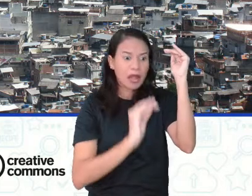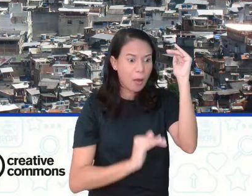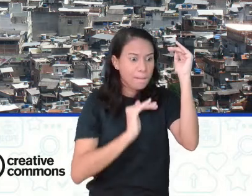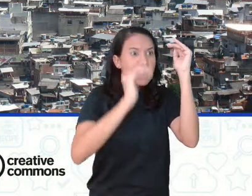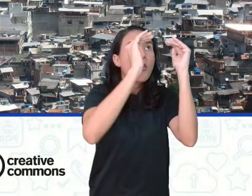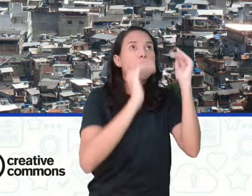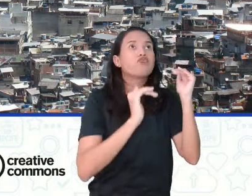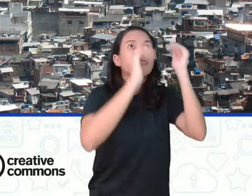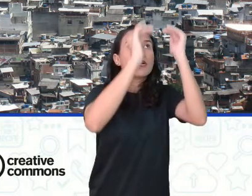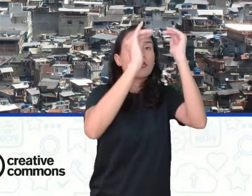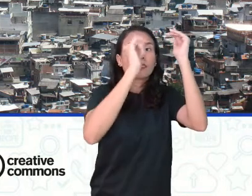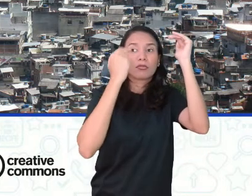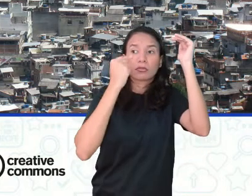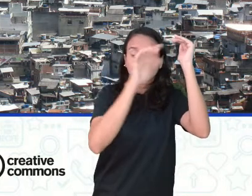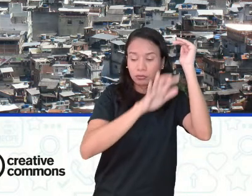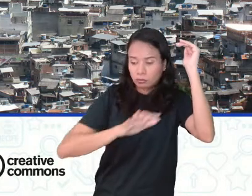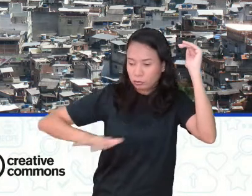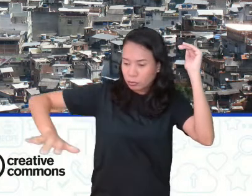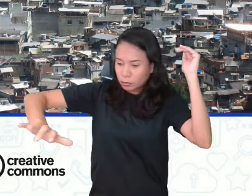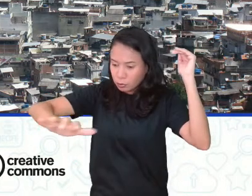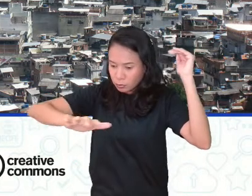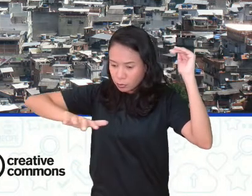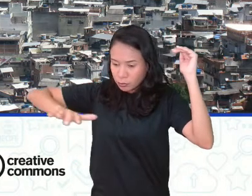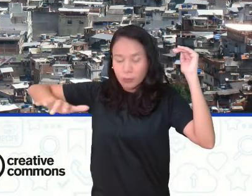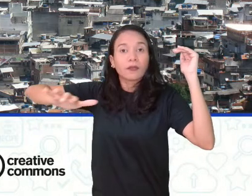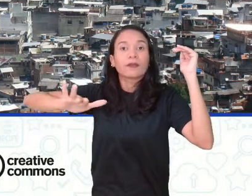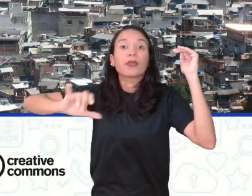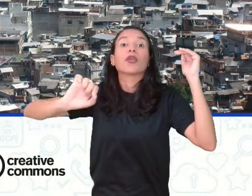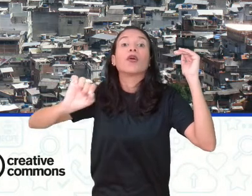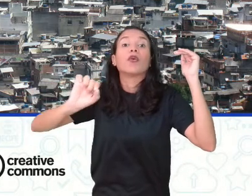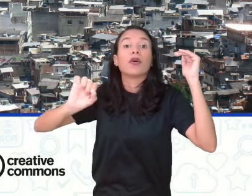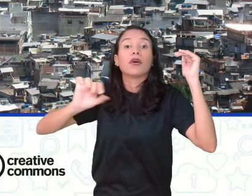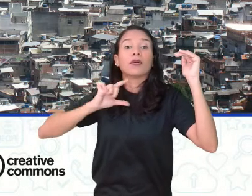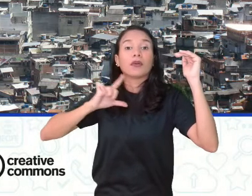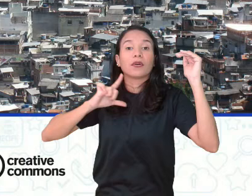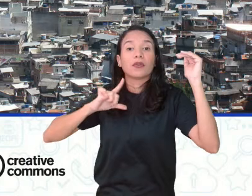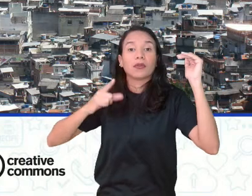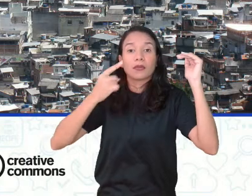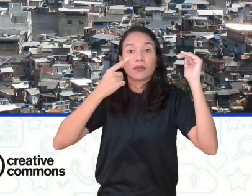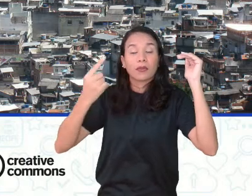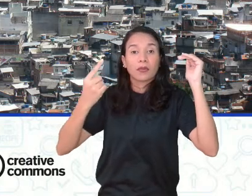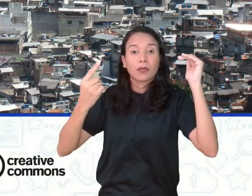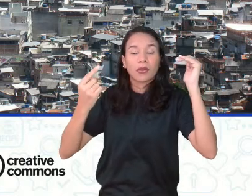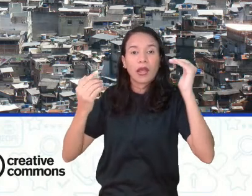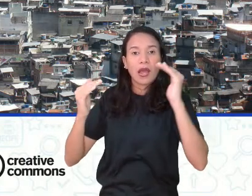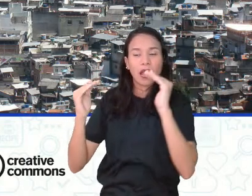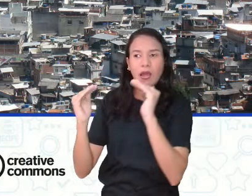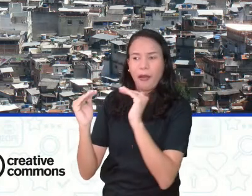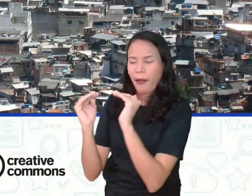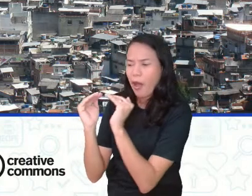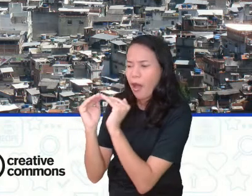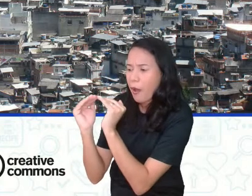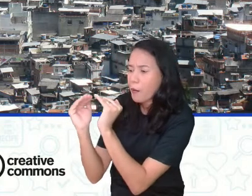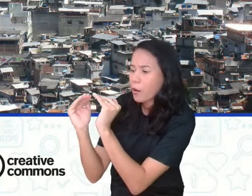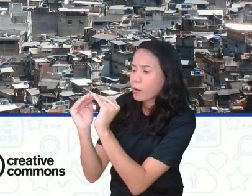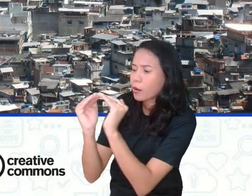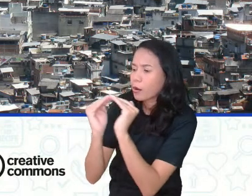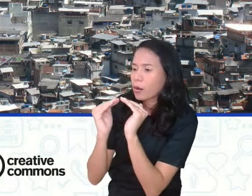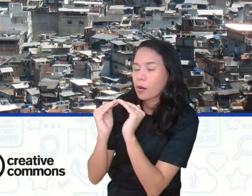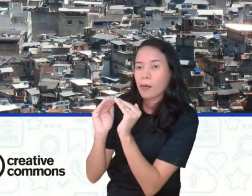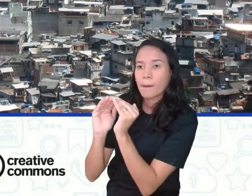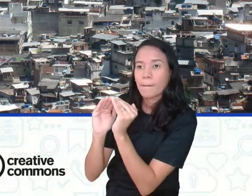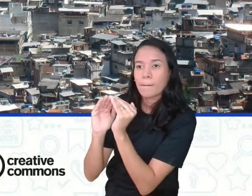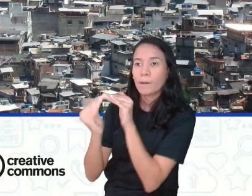nós temos o que, ó? Olha que está ali, ó, a margem do grande centro urbano, ó. Pequenas residências, né? Que estão